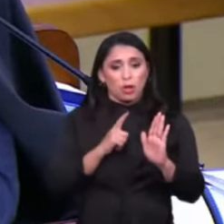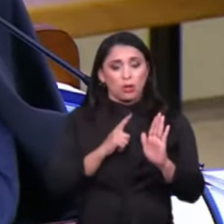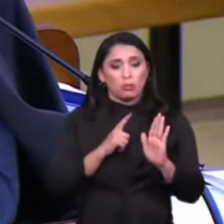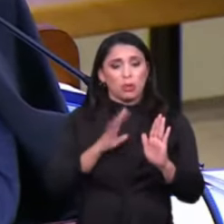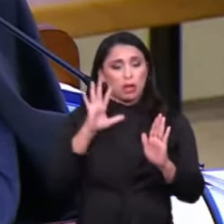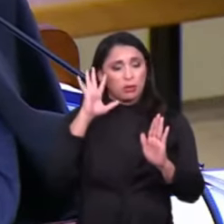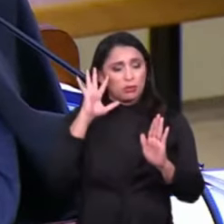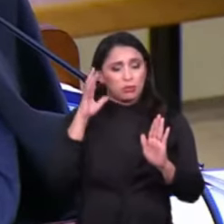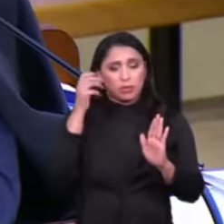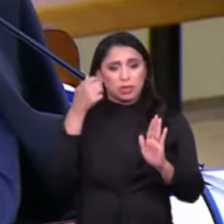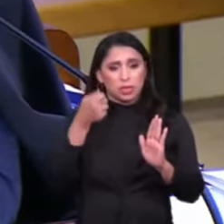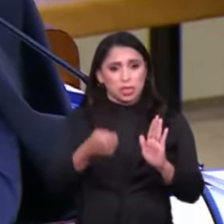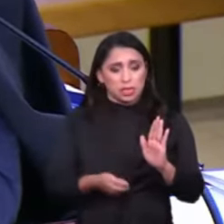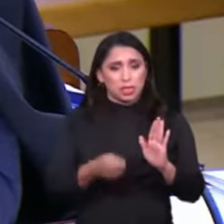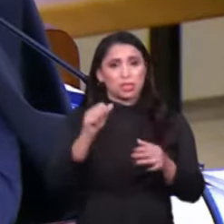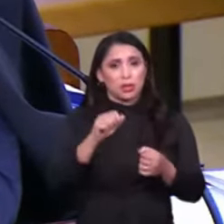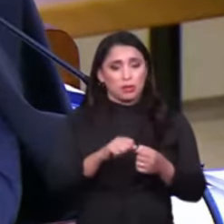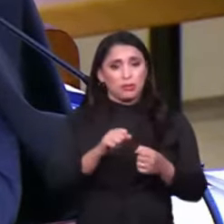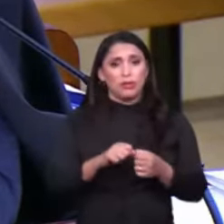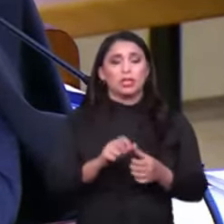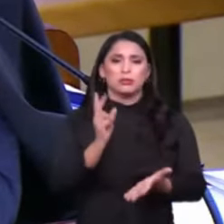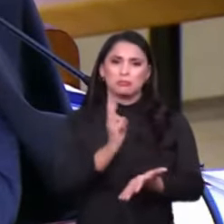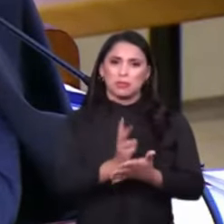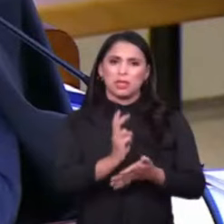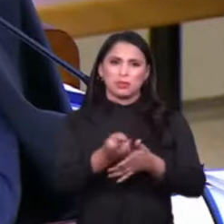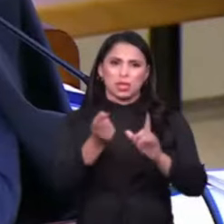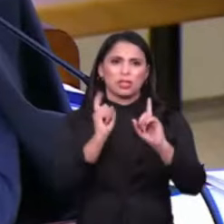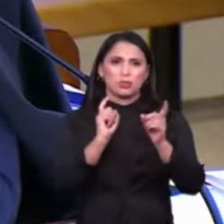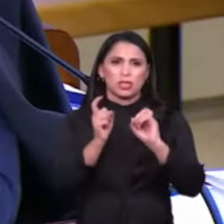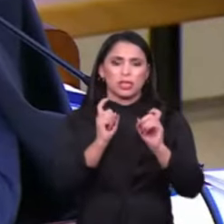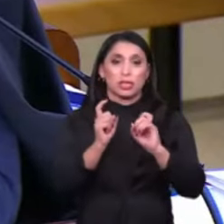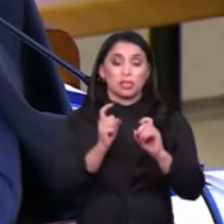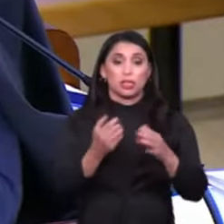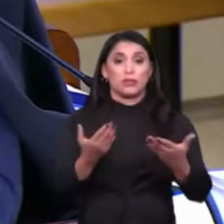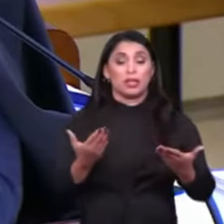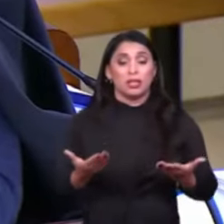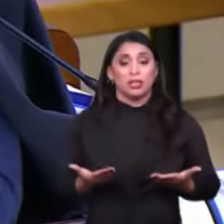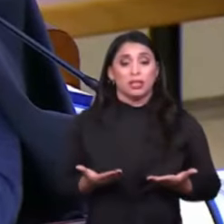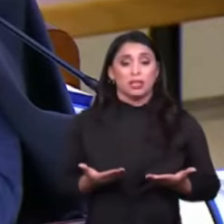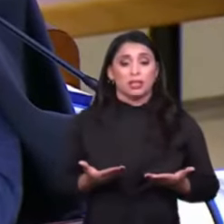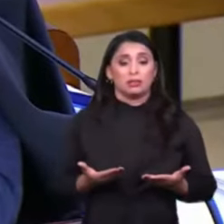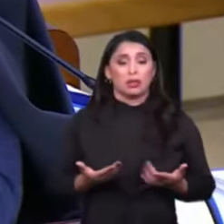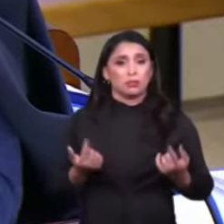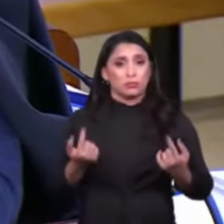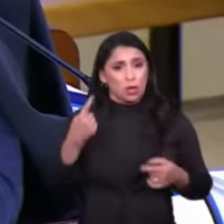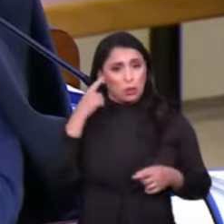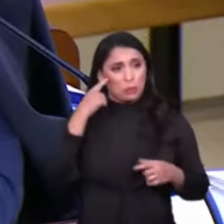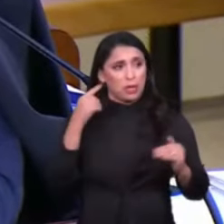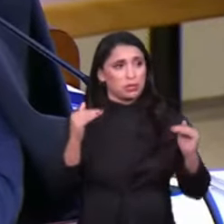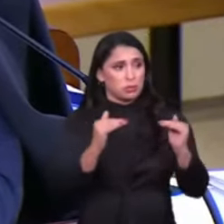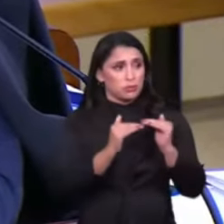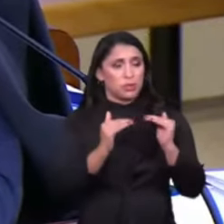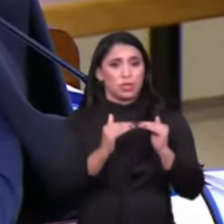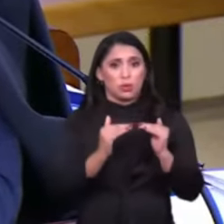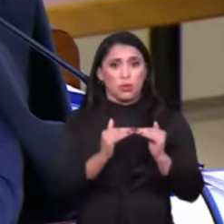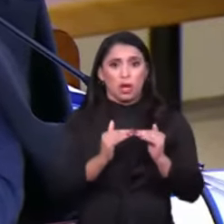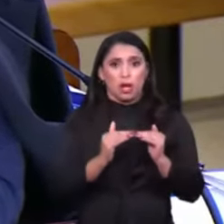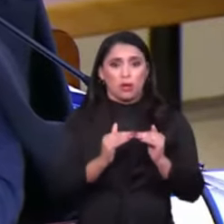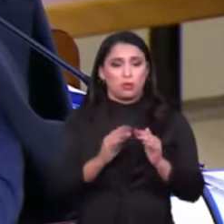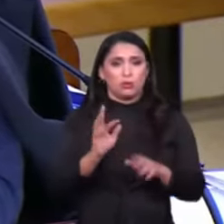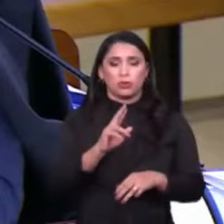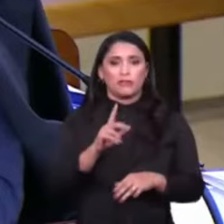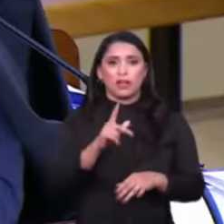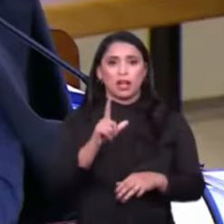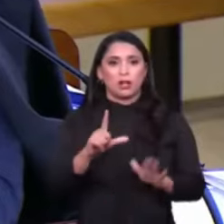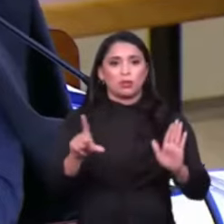sanção, mesmo que administrativa. Então, eu convirjo com Vossa Excelência que nós não estamos tratando de